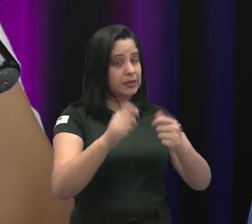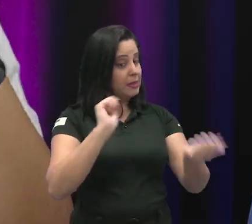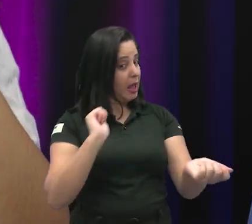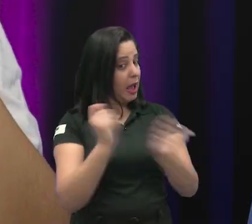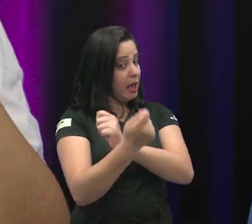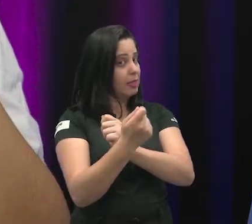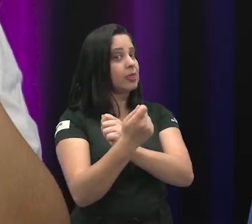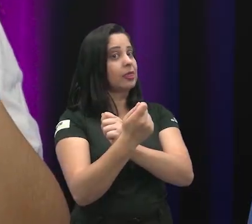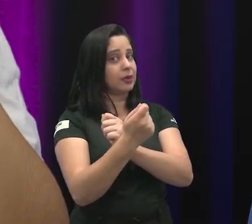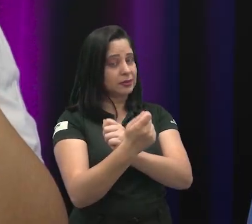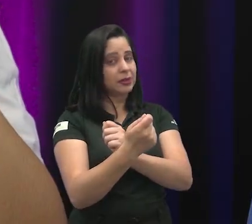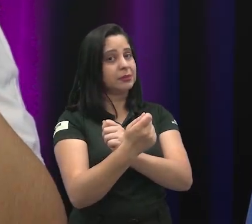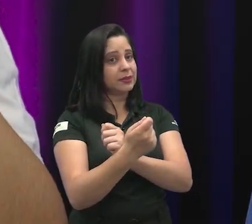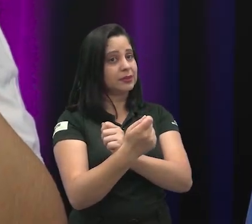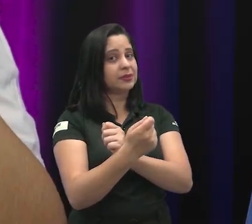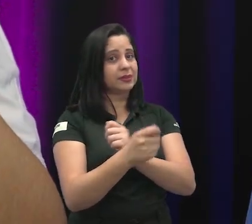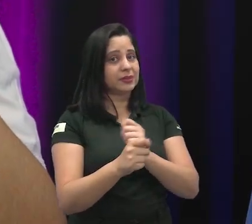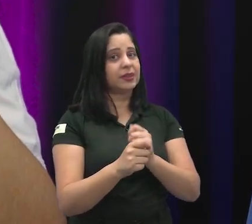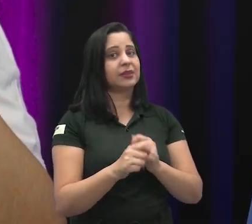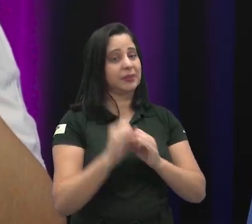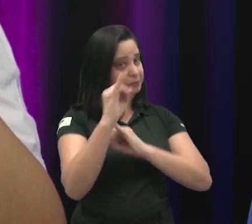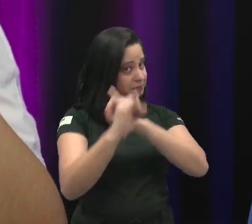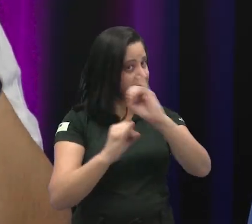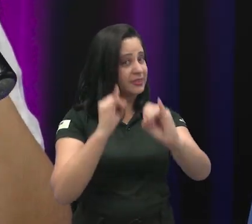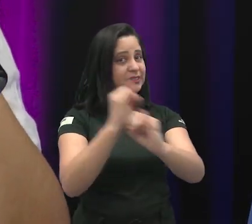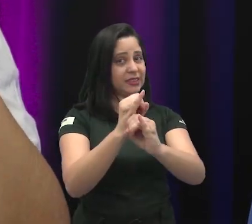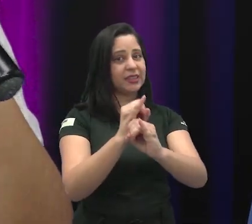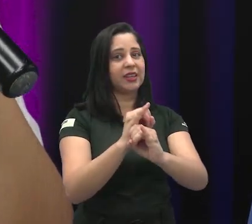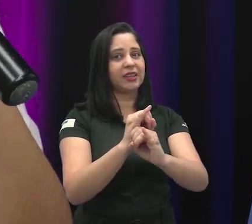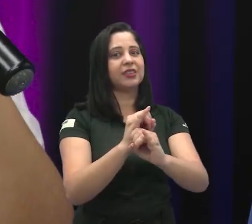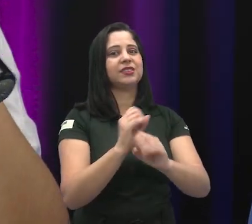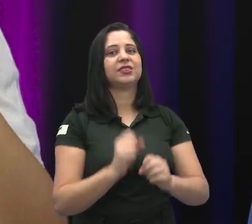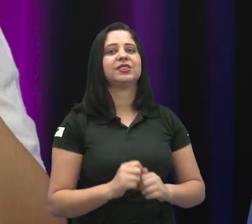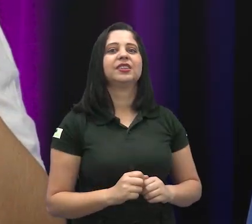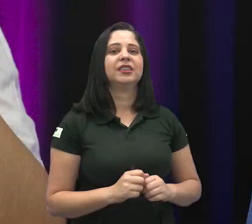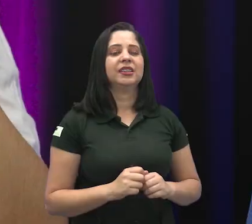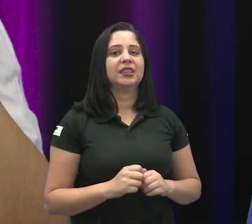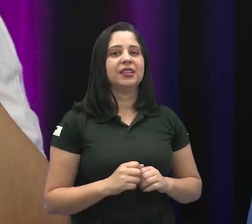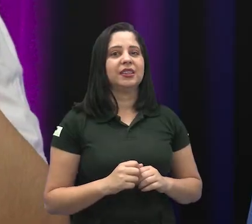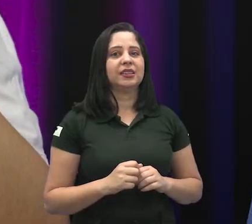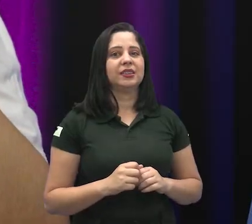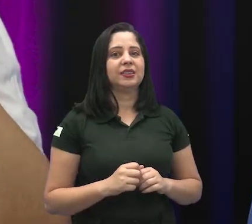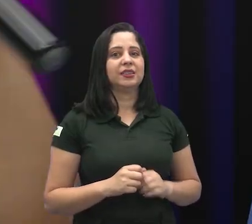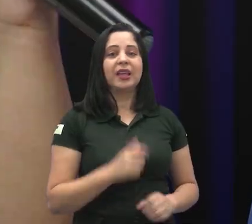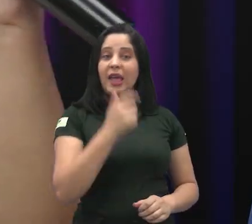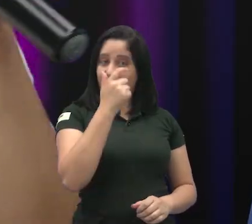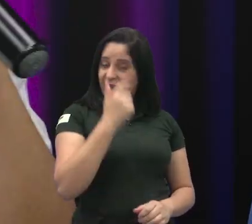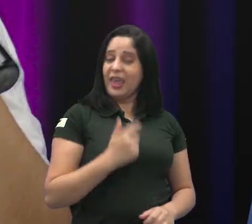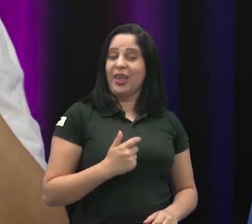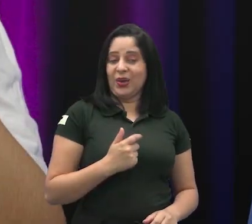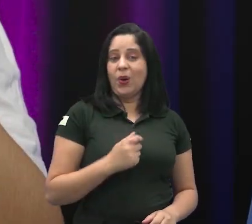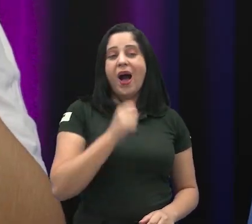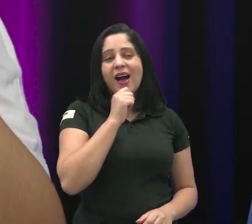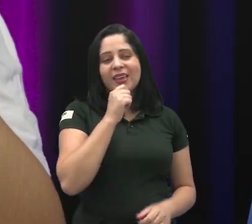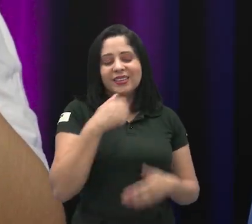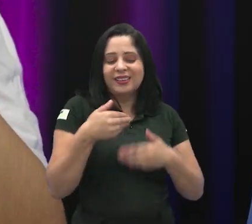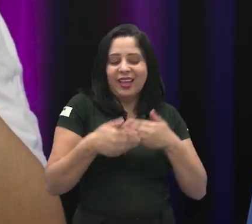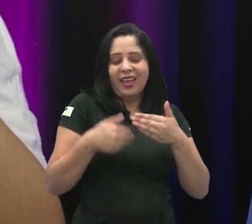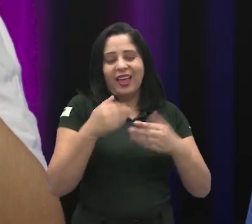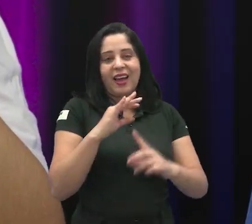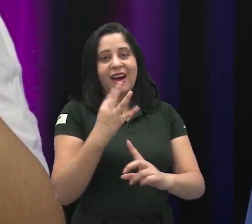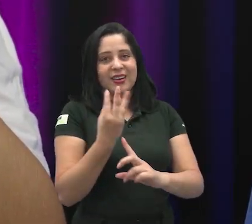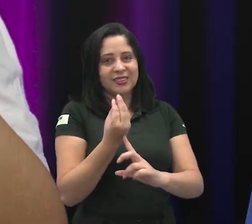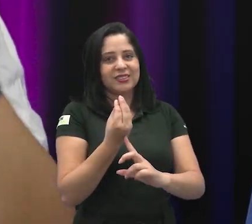tudo e fazer pertencer à internet também. Então, como artista também, que eu estou me tornando, acho que